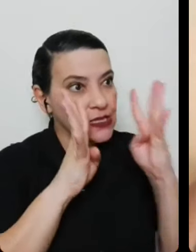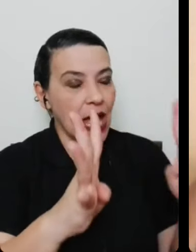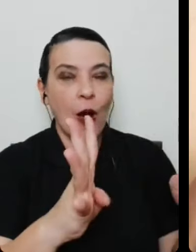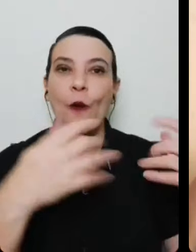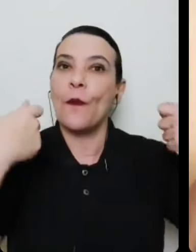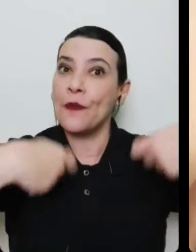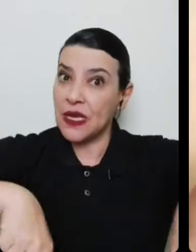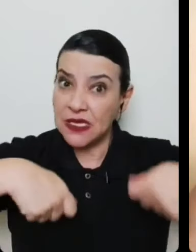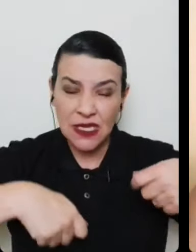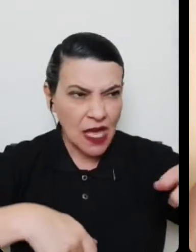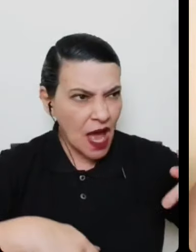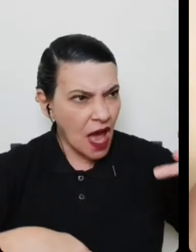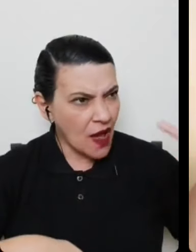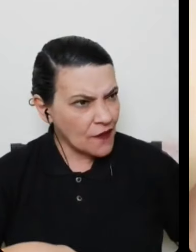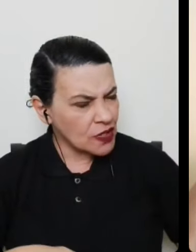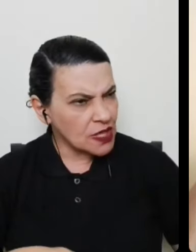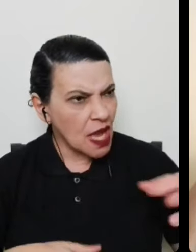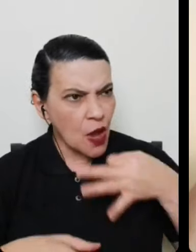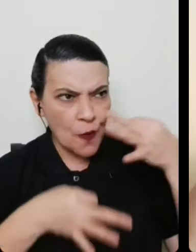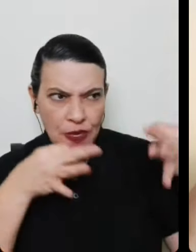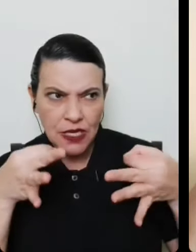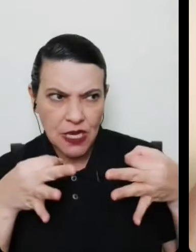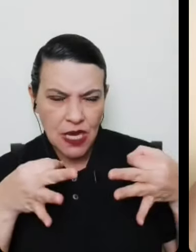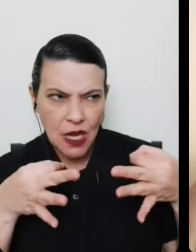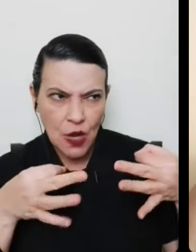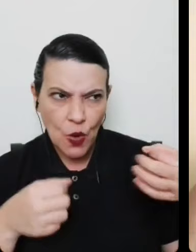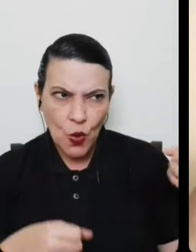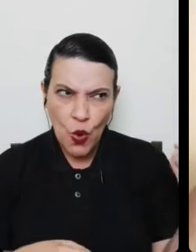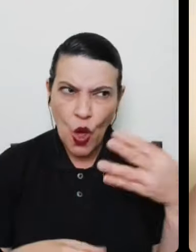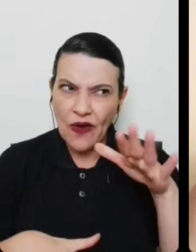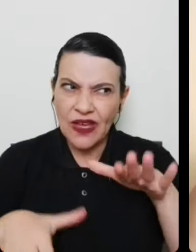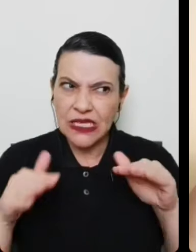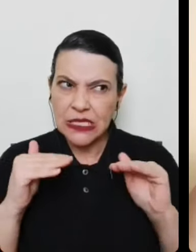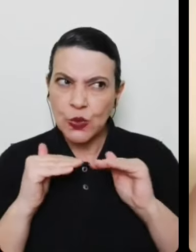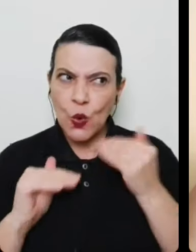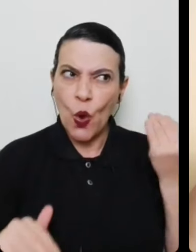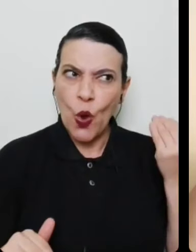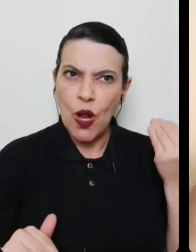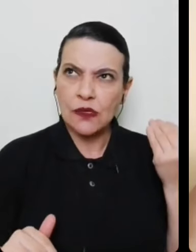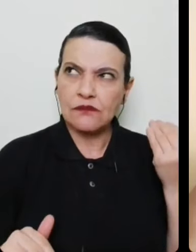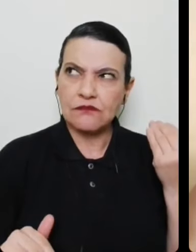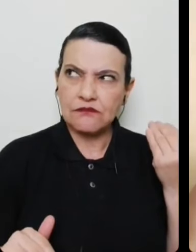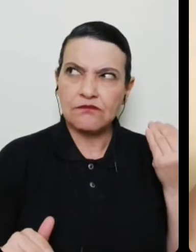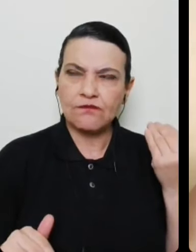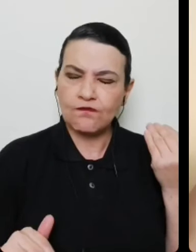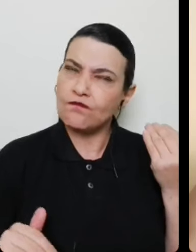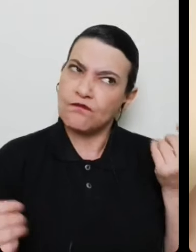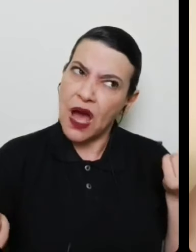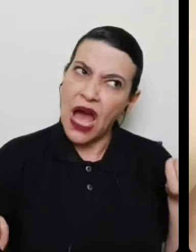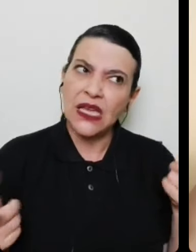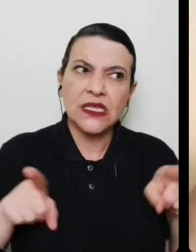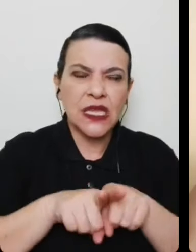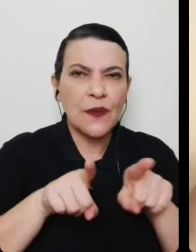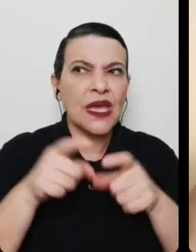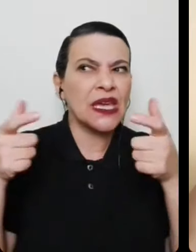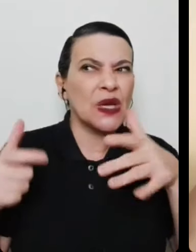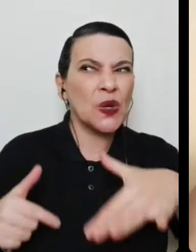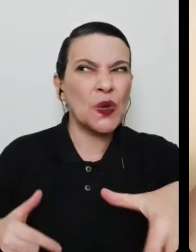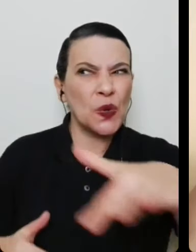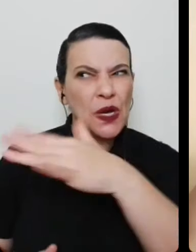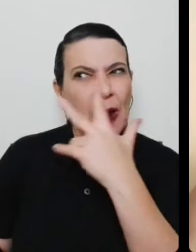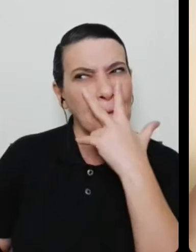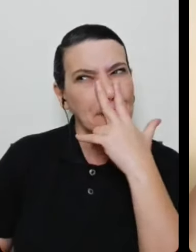algo, mesmo que não esteja dentro daquilo que eu pretendo comunicar, ou naquilo que o espaço